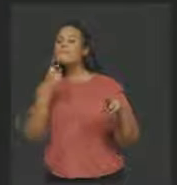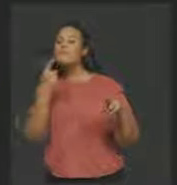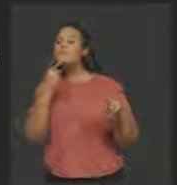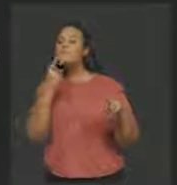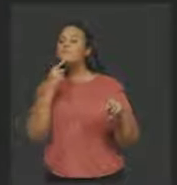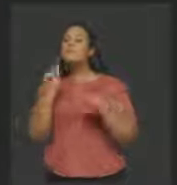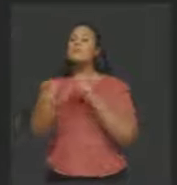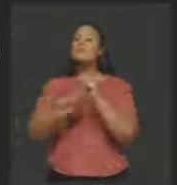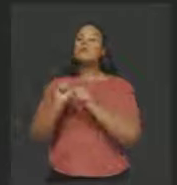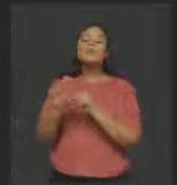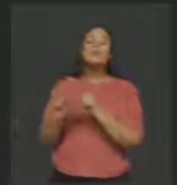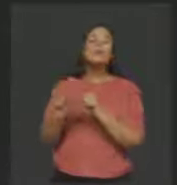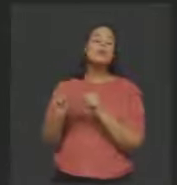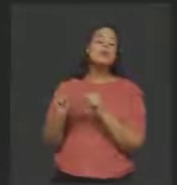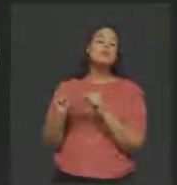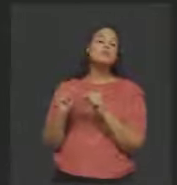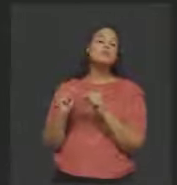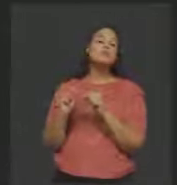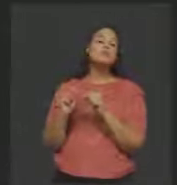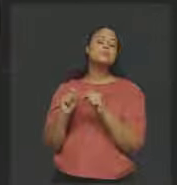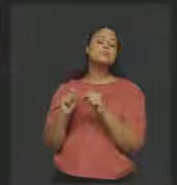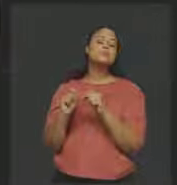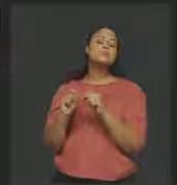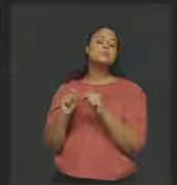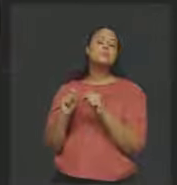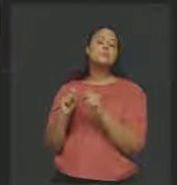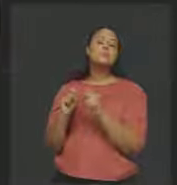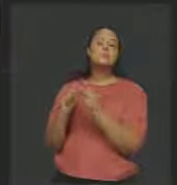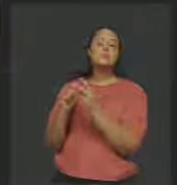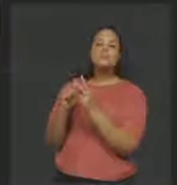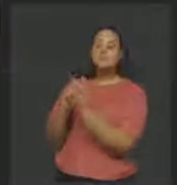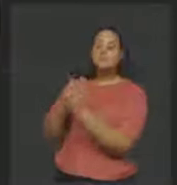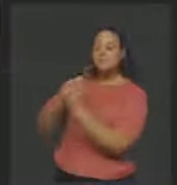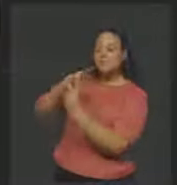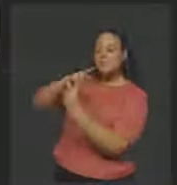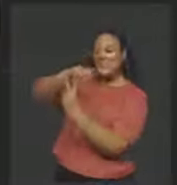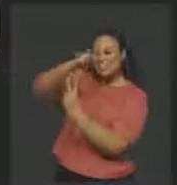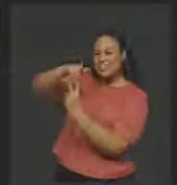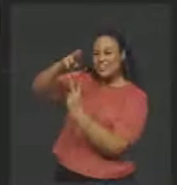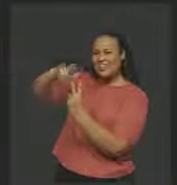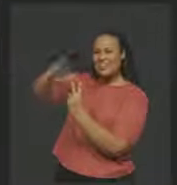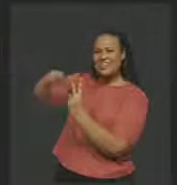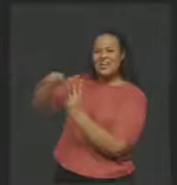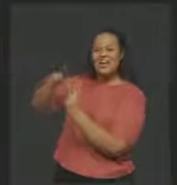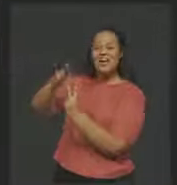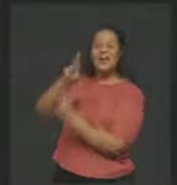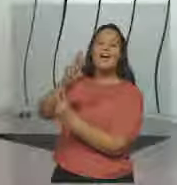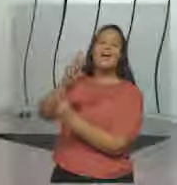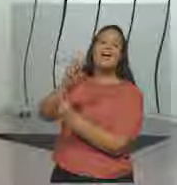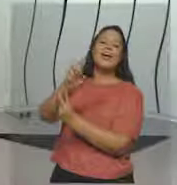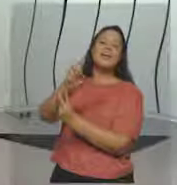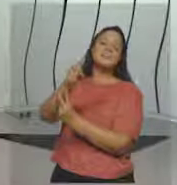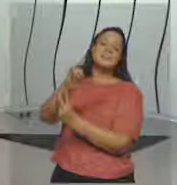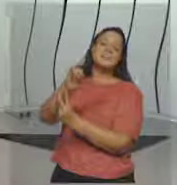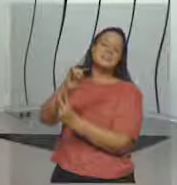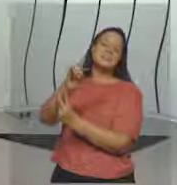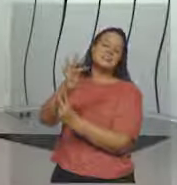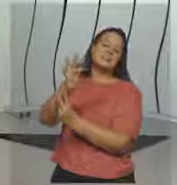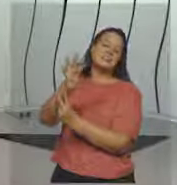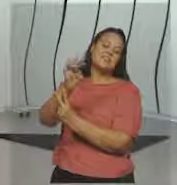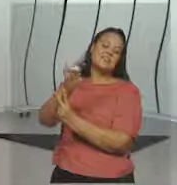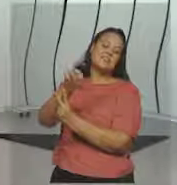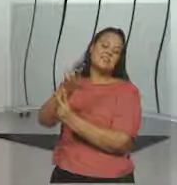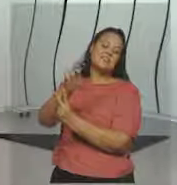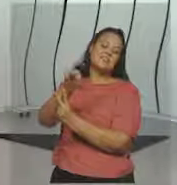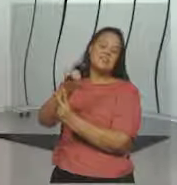vermelho da lâmpada, nós chamamos de resistência porque ela tem justamente esse papel de